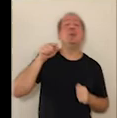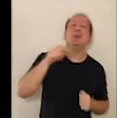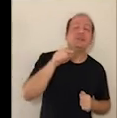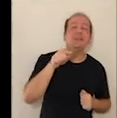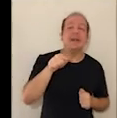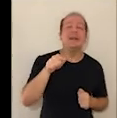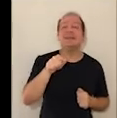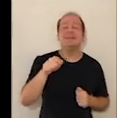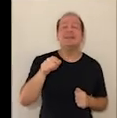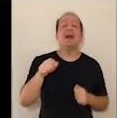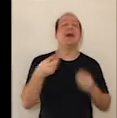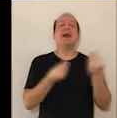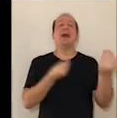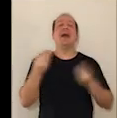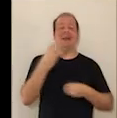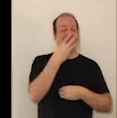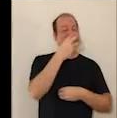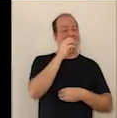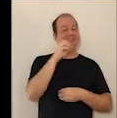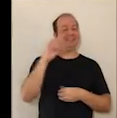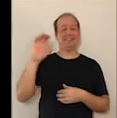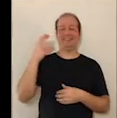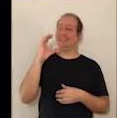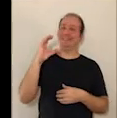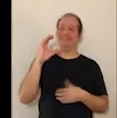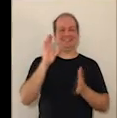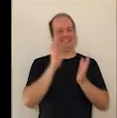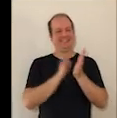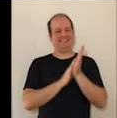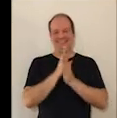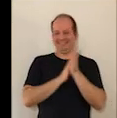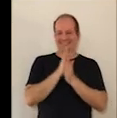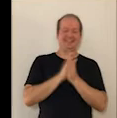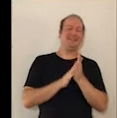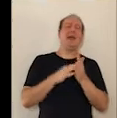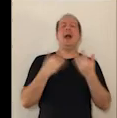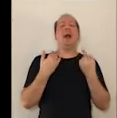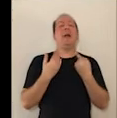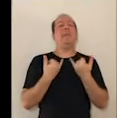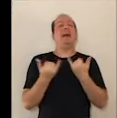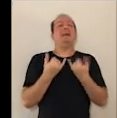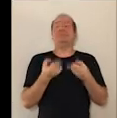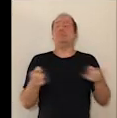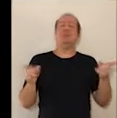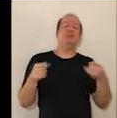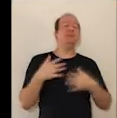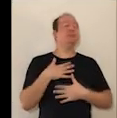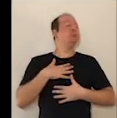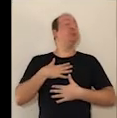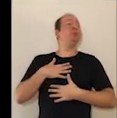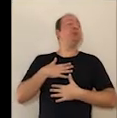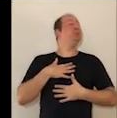E vocês? Cadê? Gloriosos sequins. São músicas para os meus